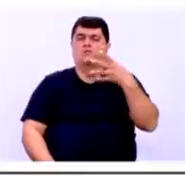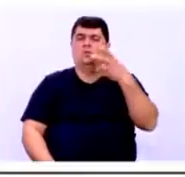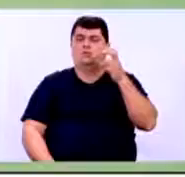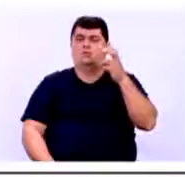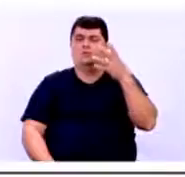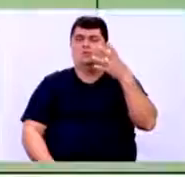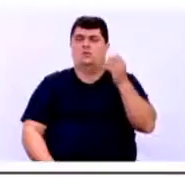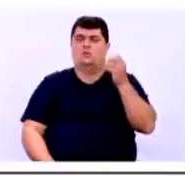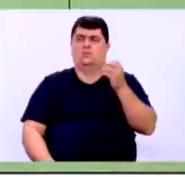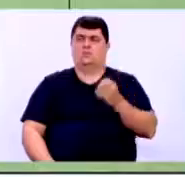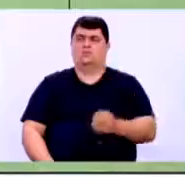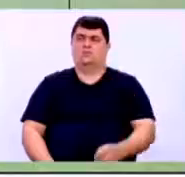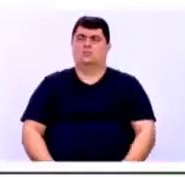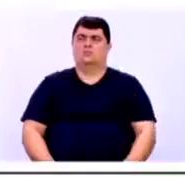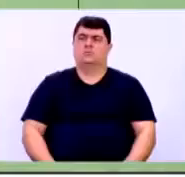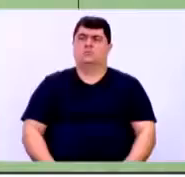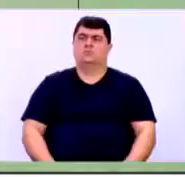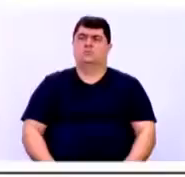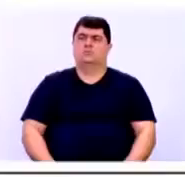540.